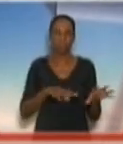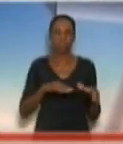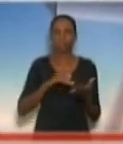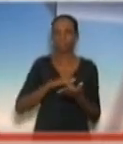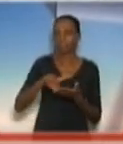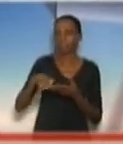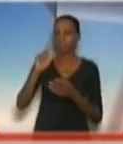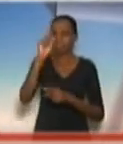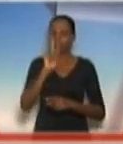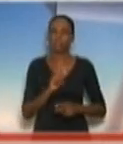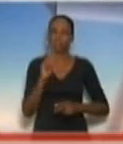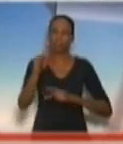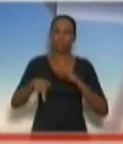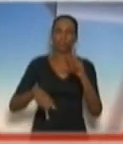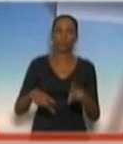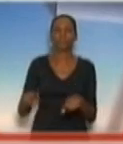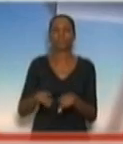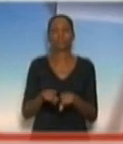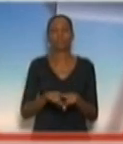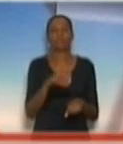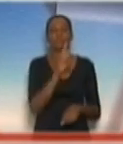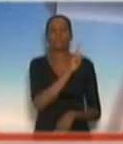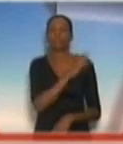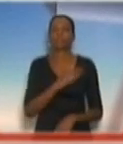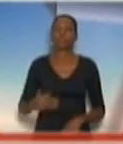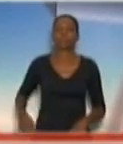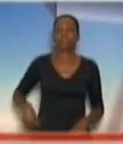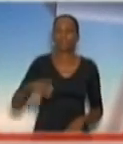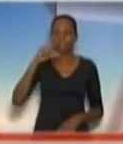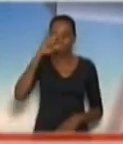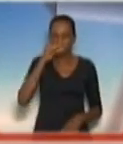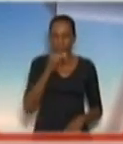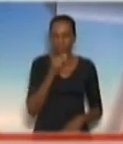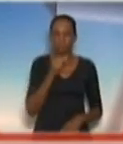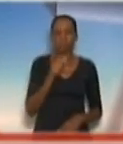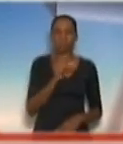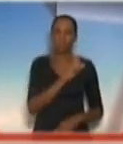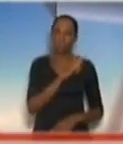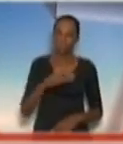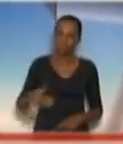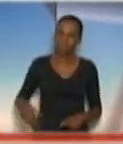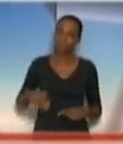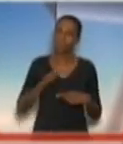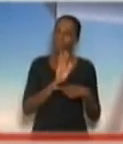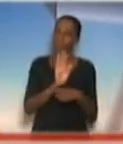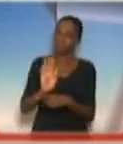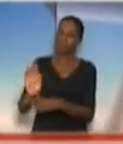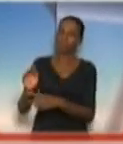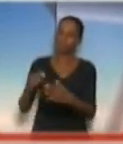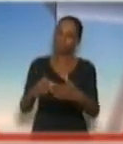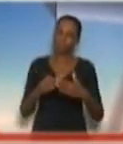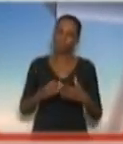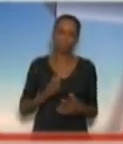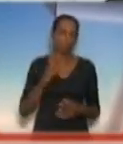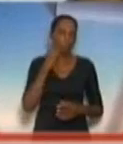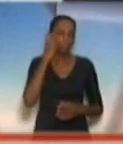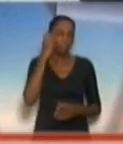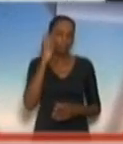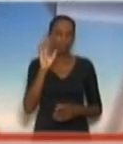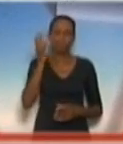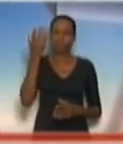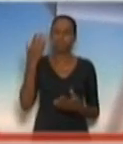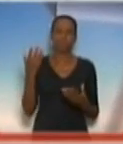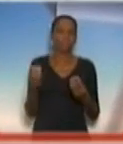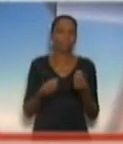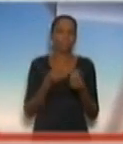Pública e para o governador Geraldo Alckmin, que o governo tome providências. É uma vergonha o que está acontecendo, o